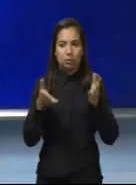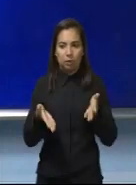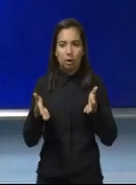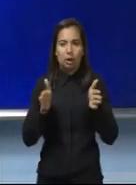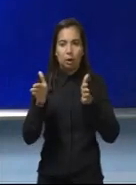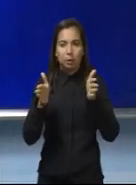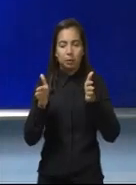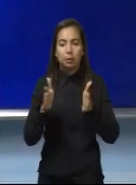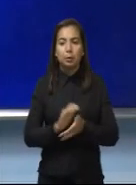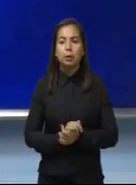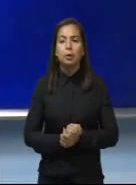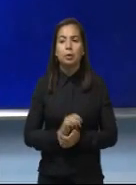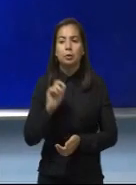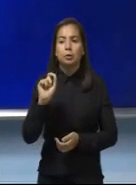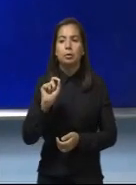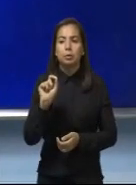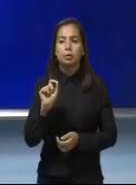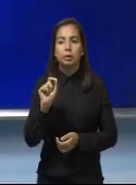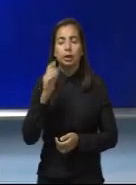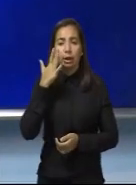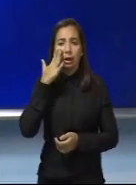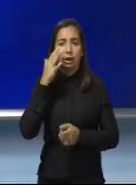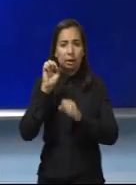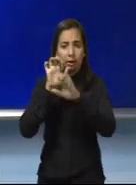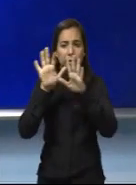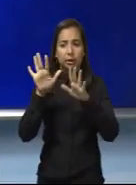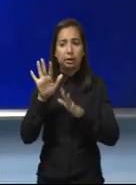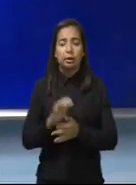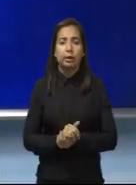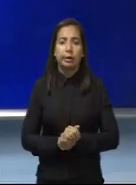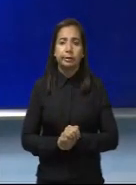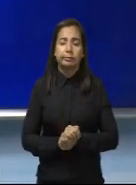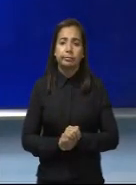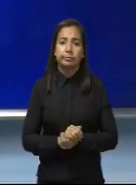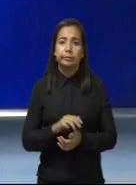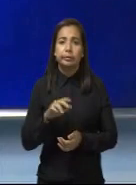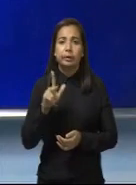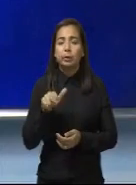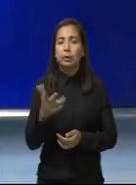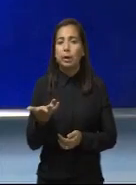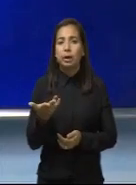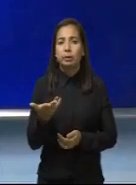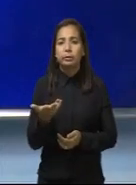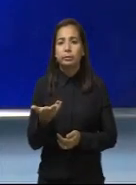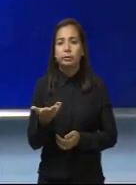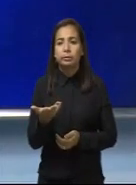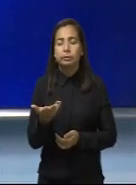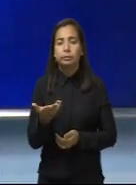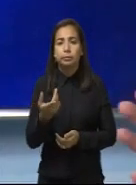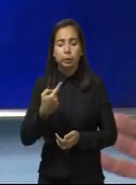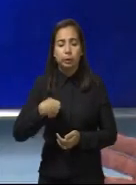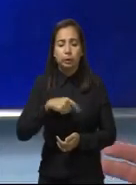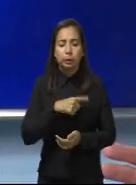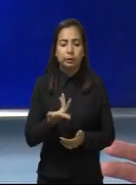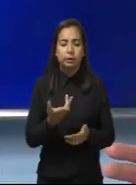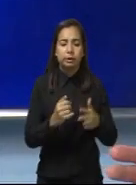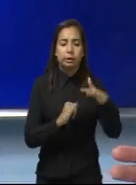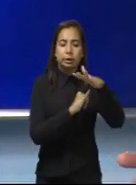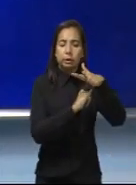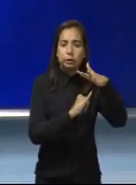o que há, então, pelo que eu pude depreender, é uma hipocrisia nas nossas